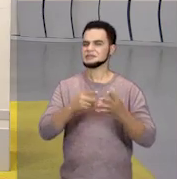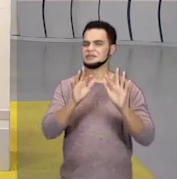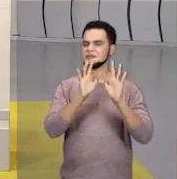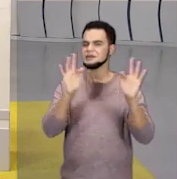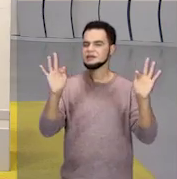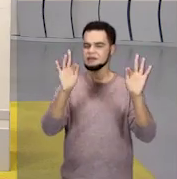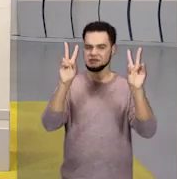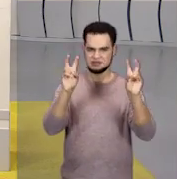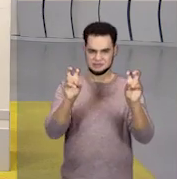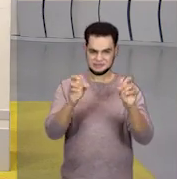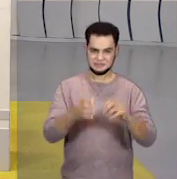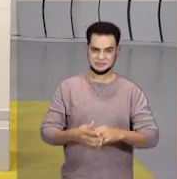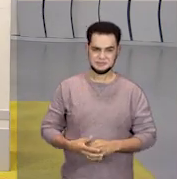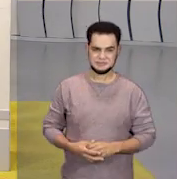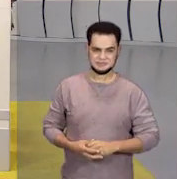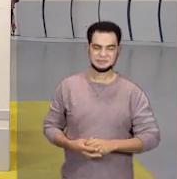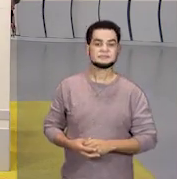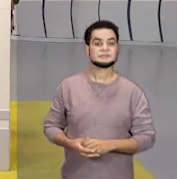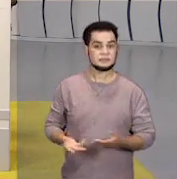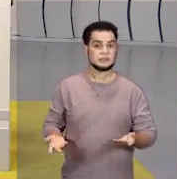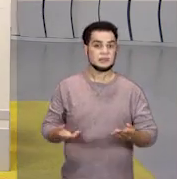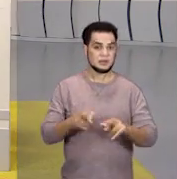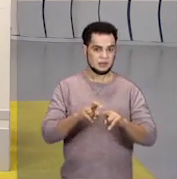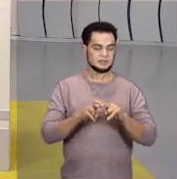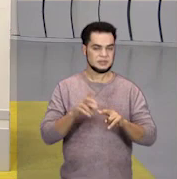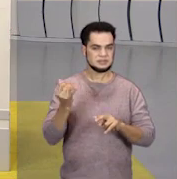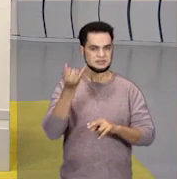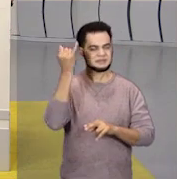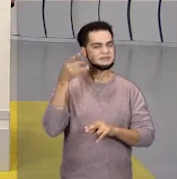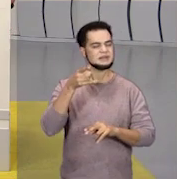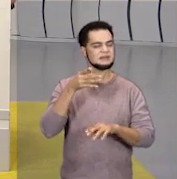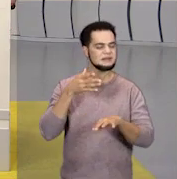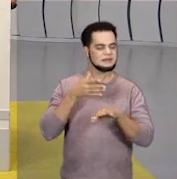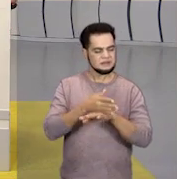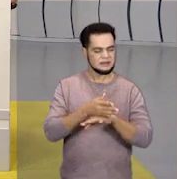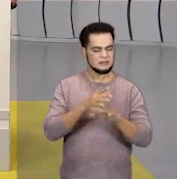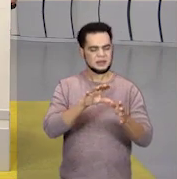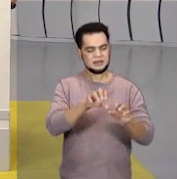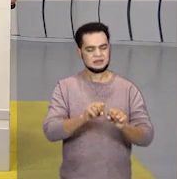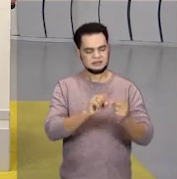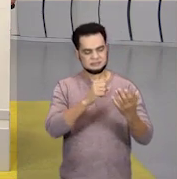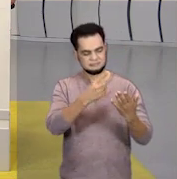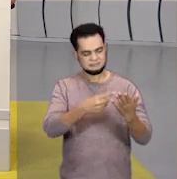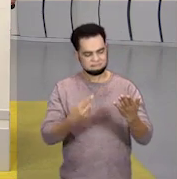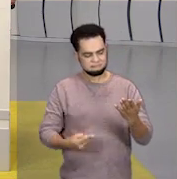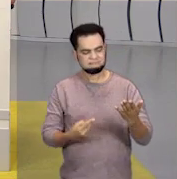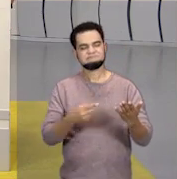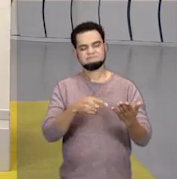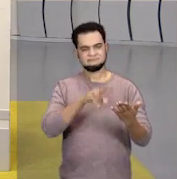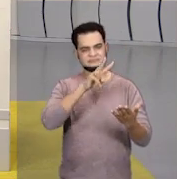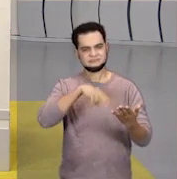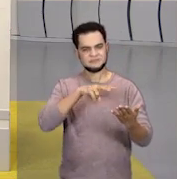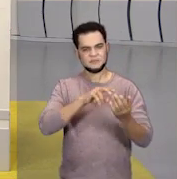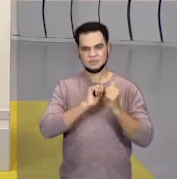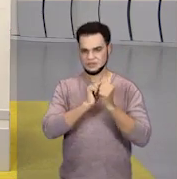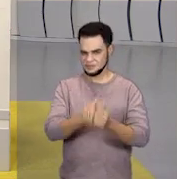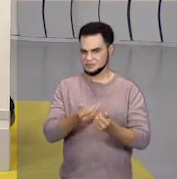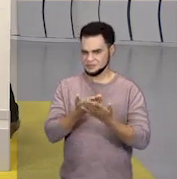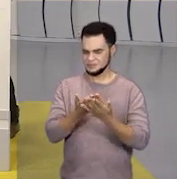tá? Portanto, acesse lá, pegue seu PET e acompanhe essa aula junto comigo, beleza?